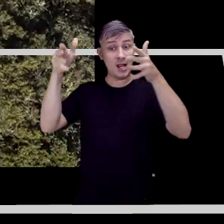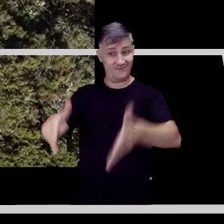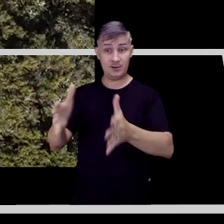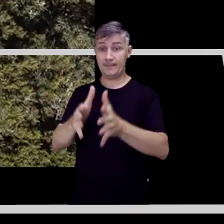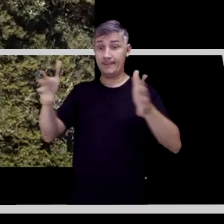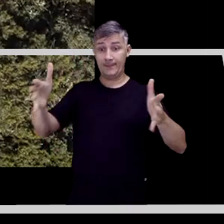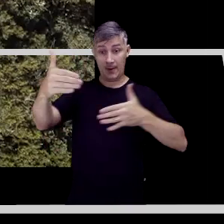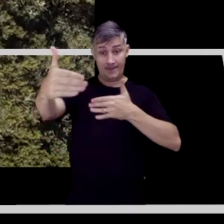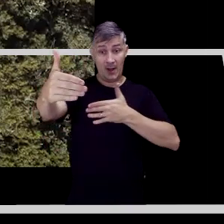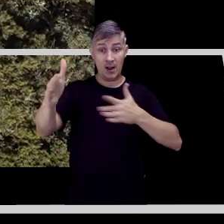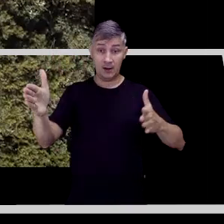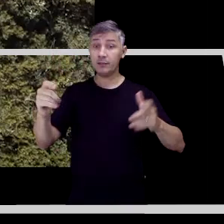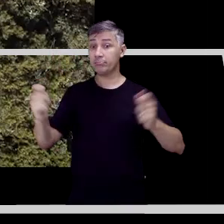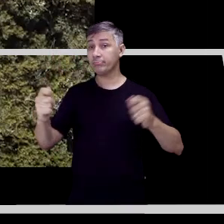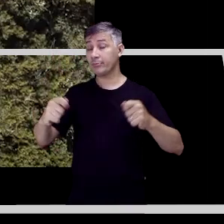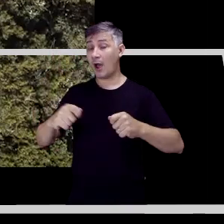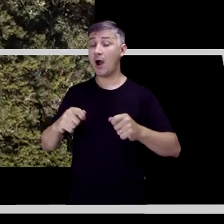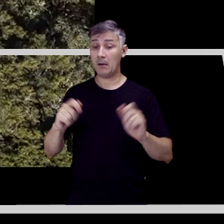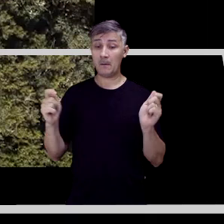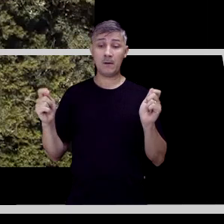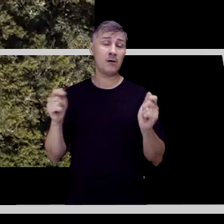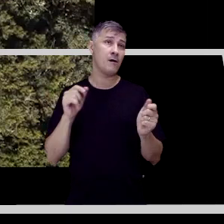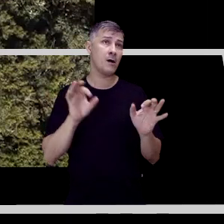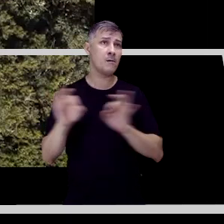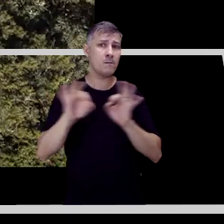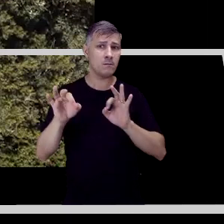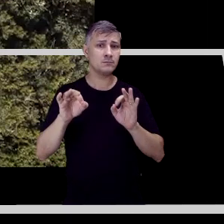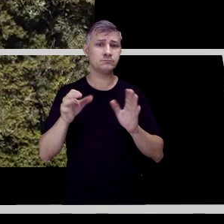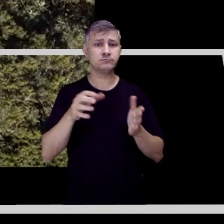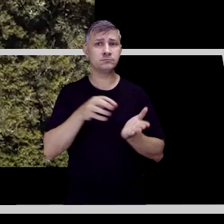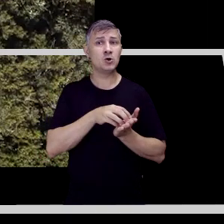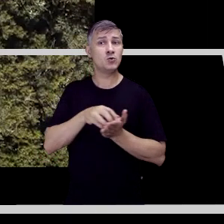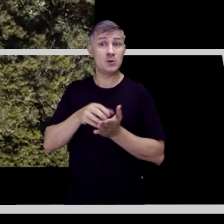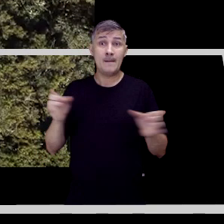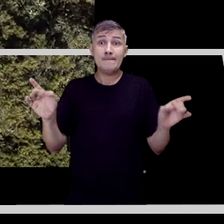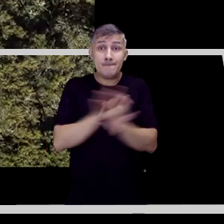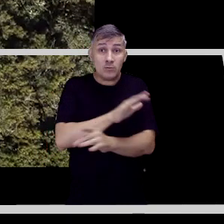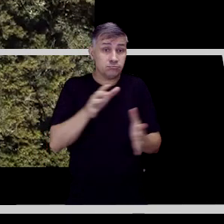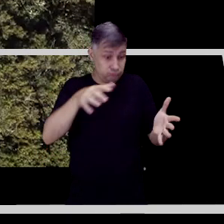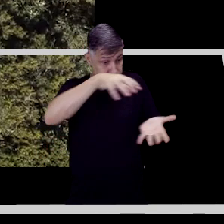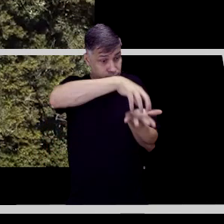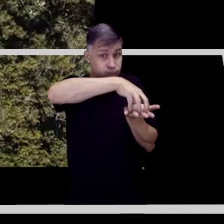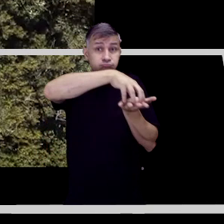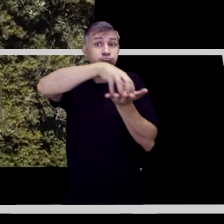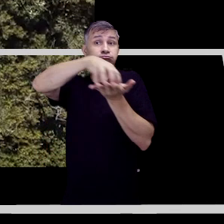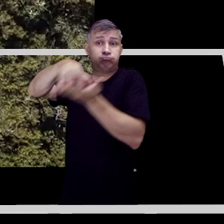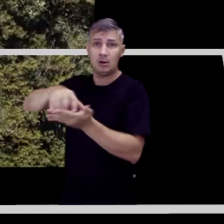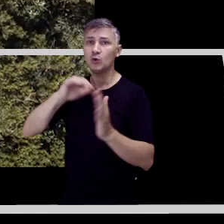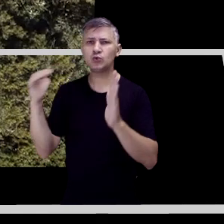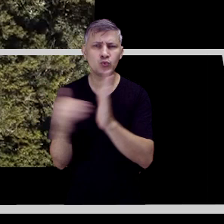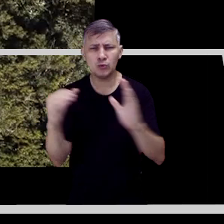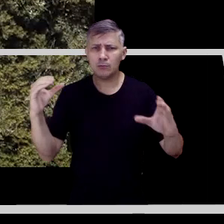quando ela é uma escala um pouco menor, ela pode ser transportada pronta, inteiramente, inclusive